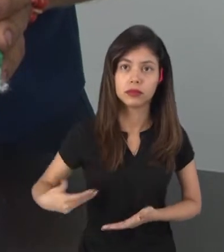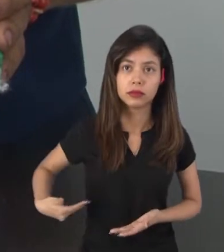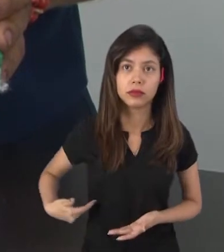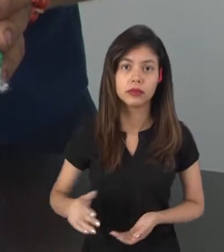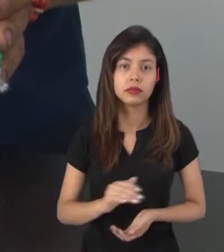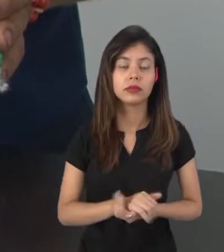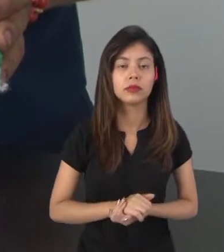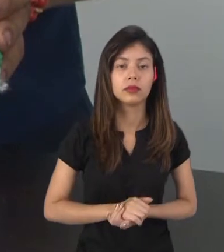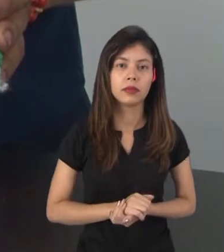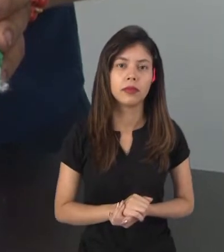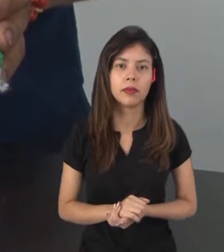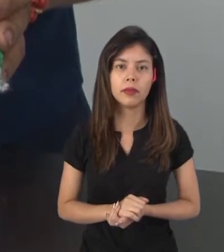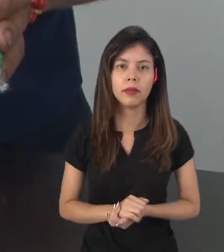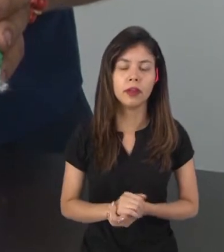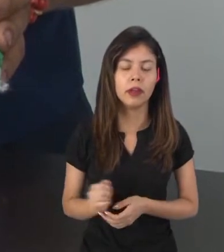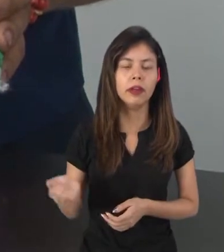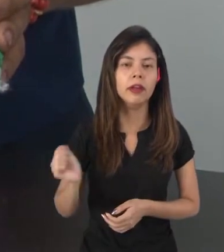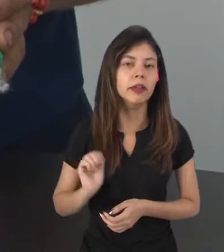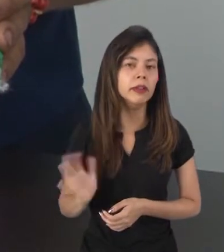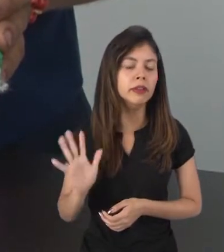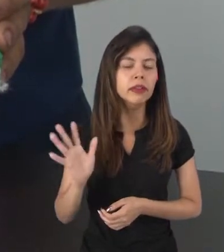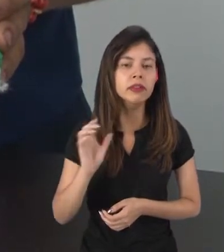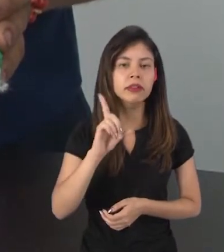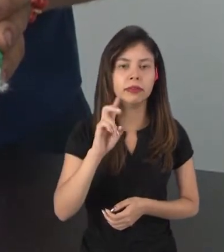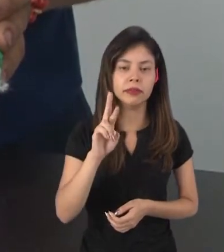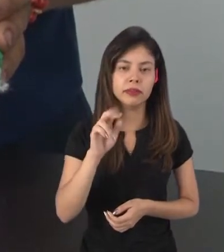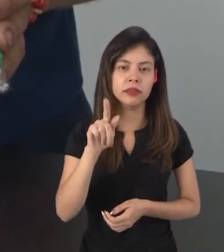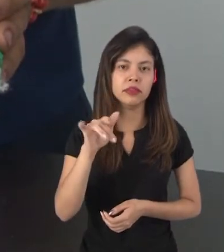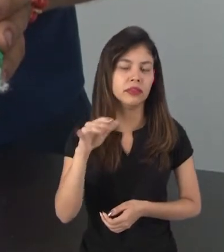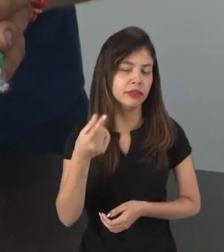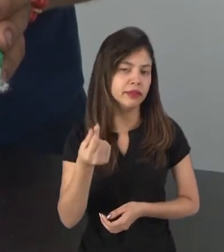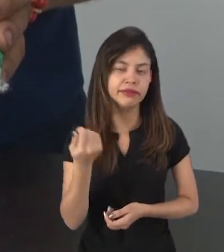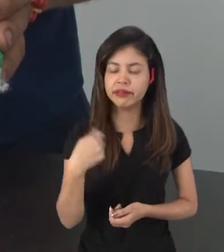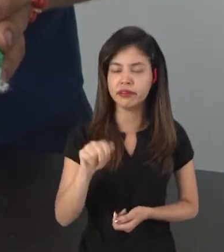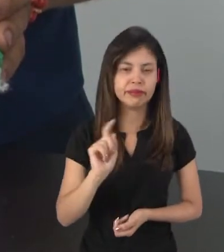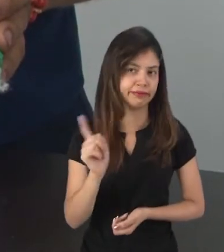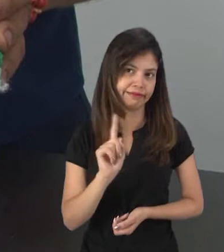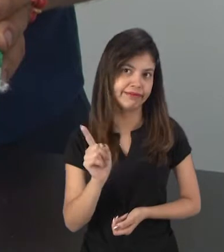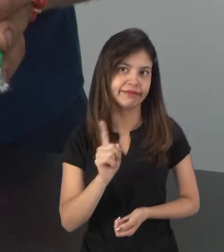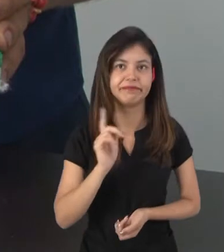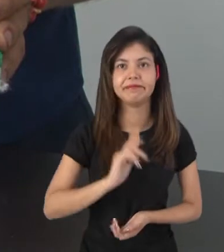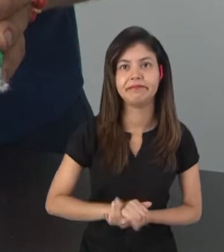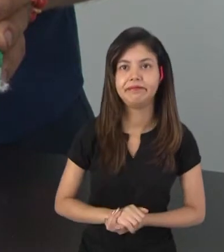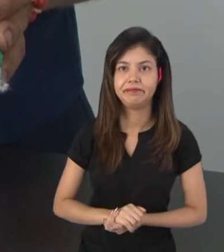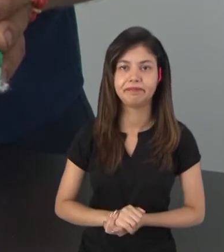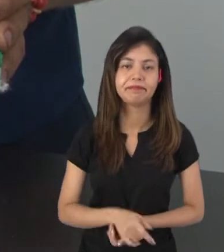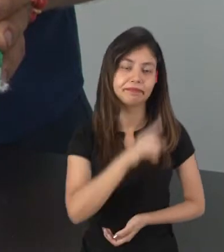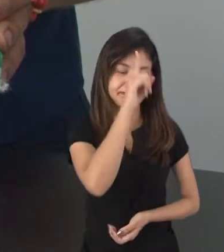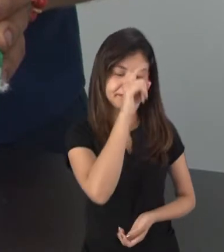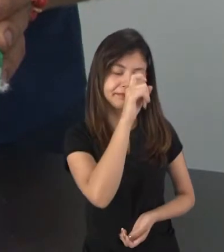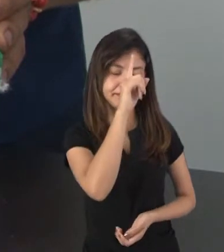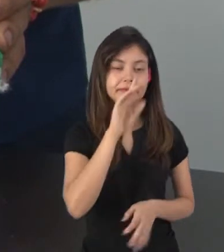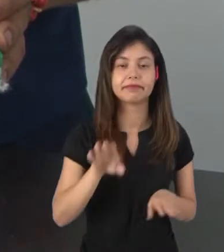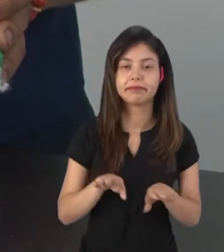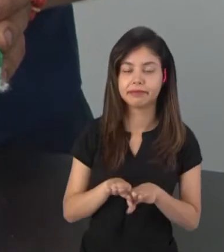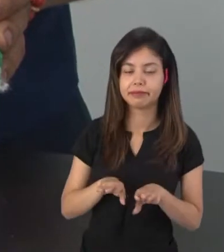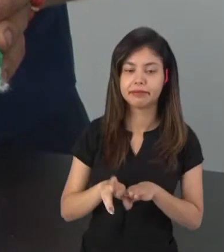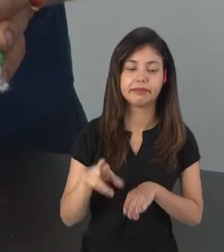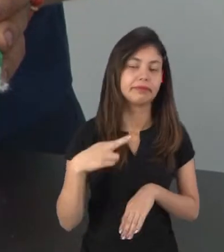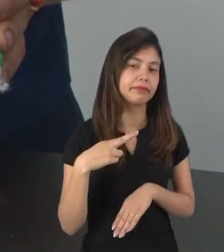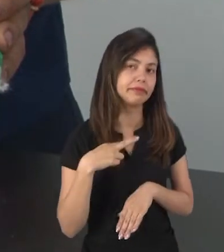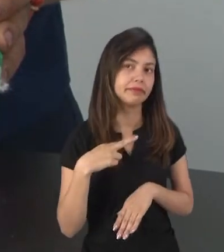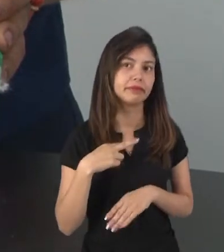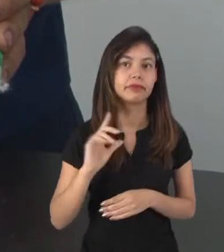né? São gratuitas, do ensino gratuitos. E os hospitais? Da mesma forma, nós temos hospitais que